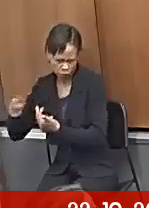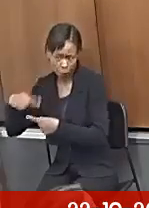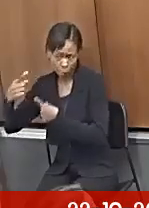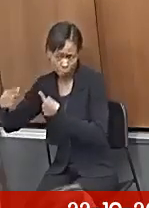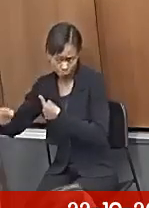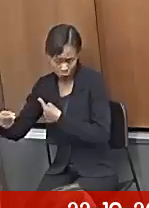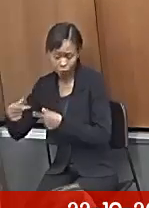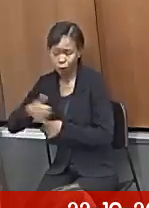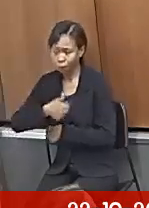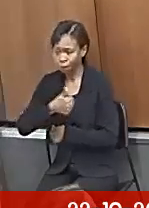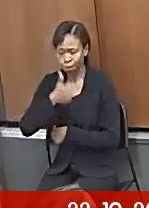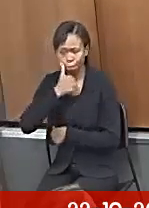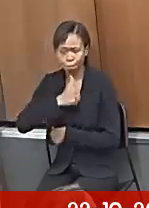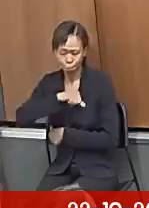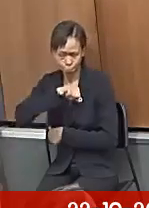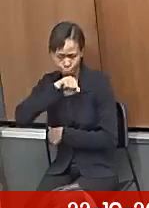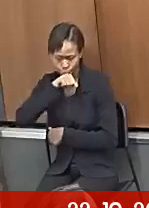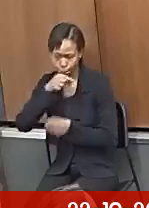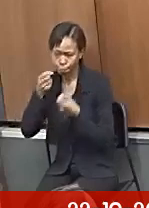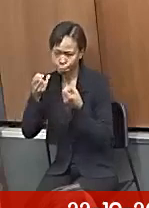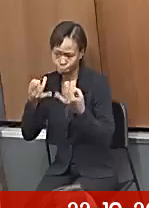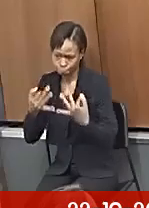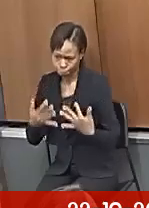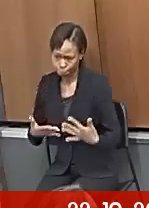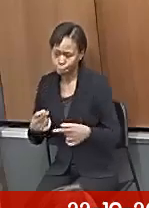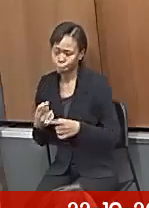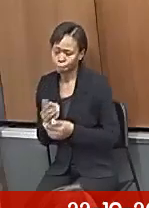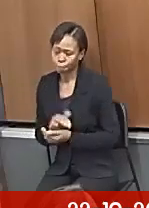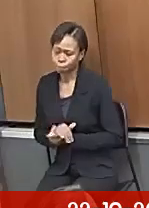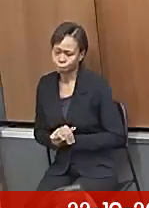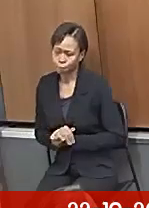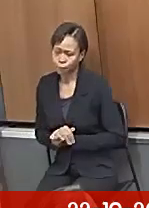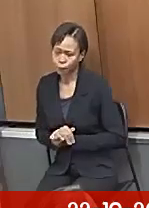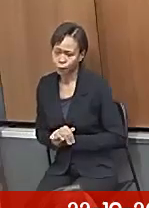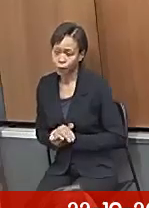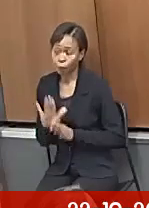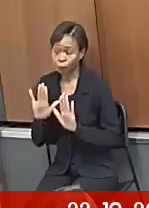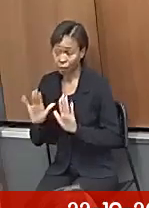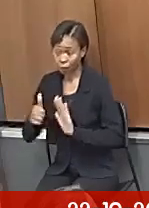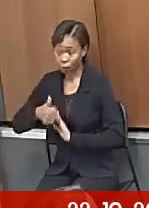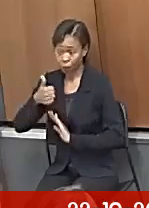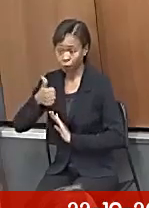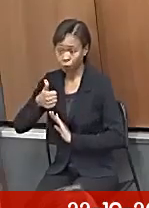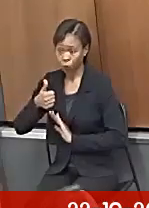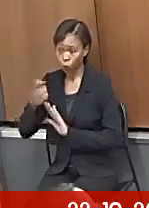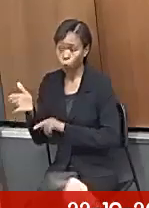mães o que aconteceu. Aqui tem alguns casos, né? Mas antes nós vamos passar um vídeo da TV